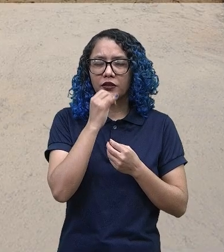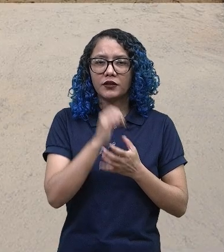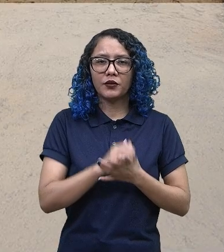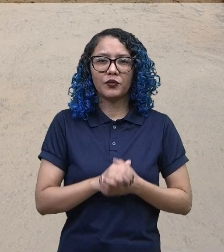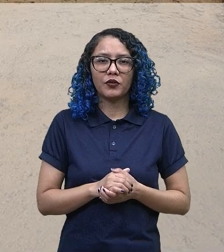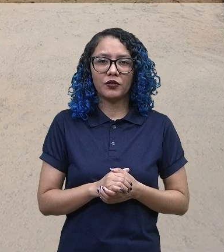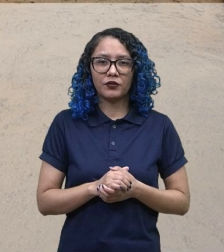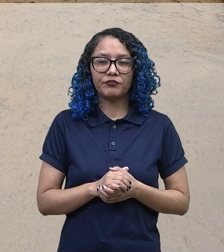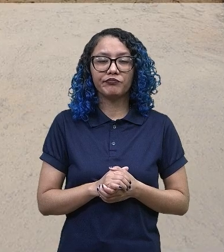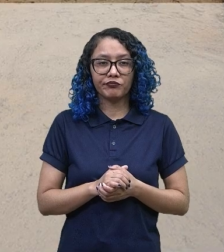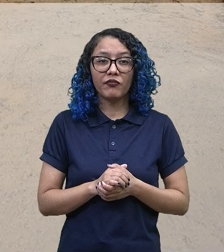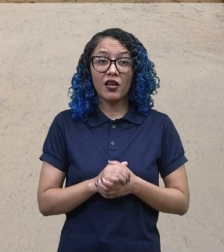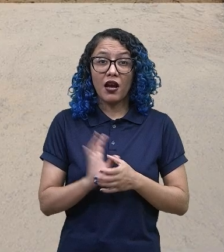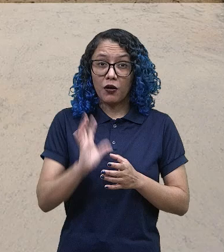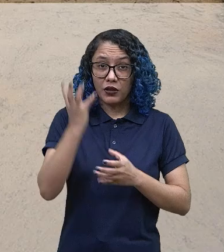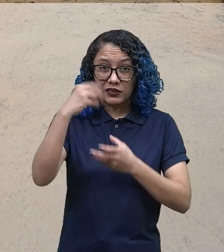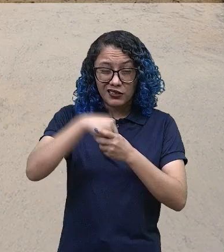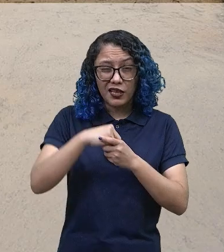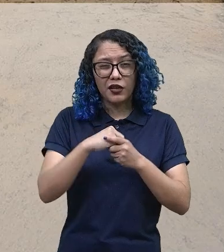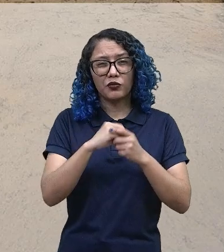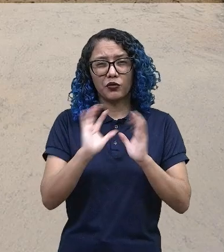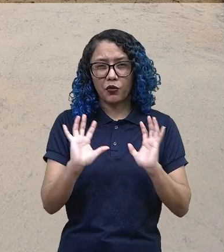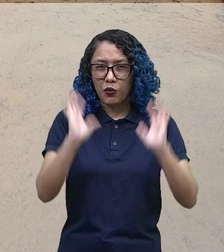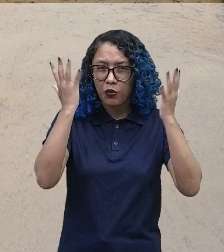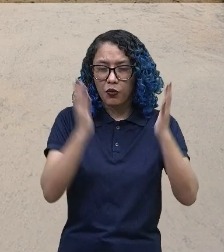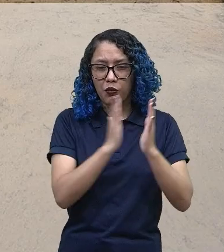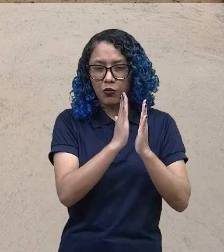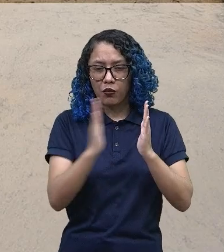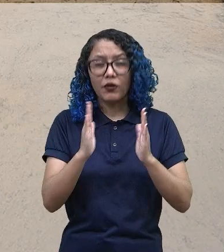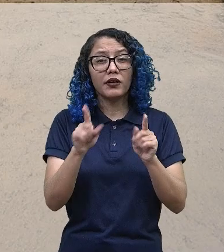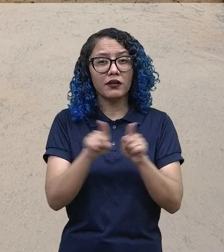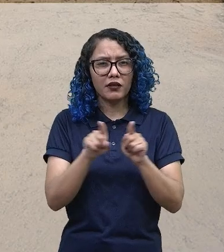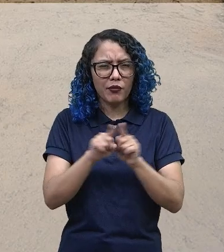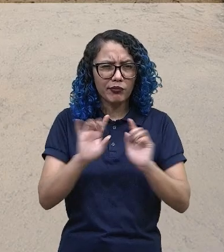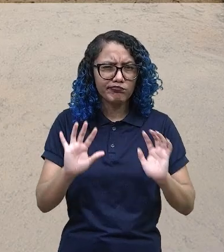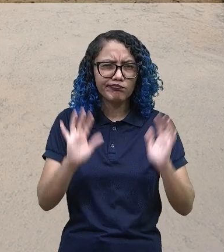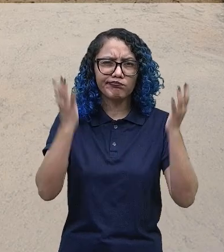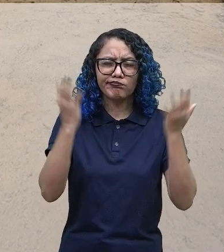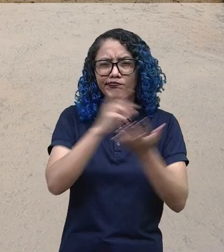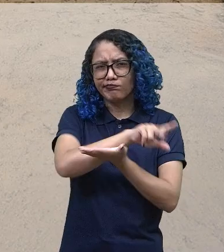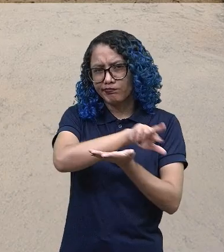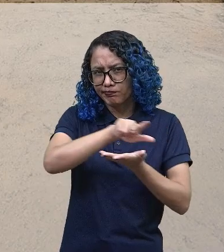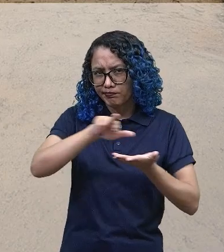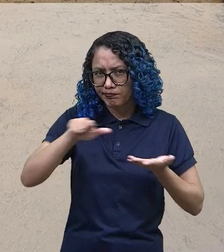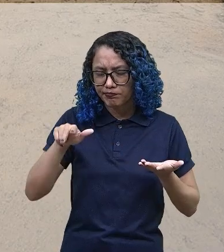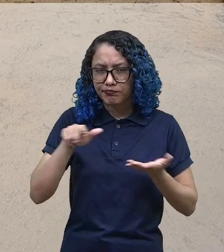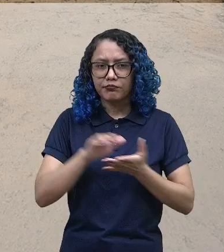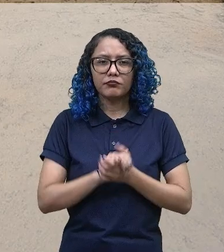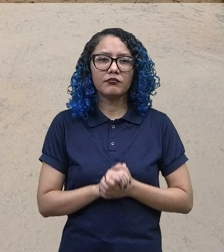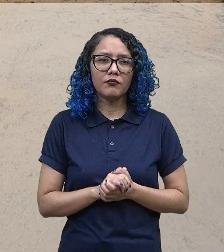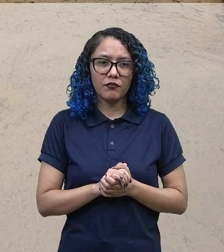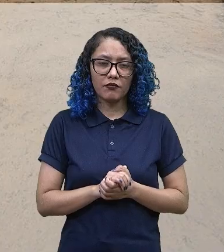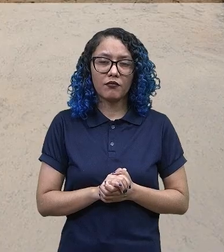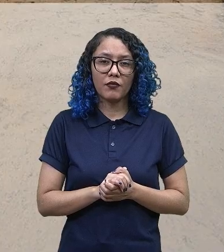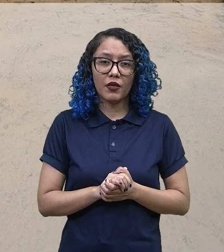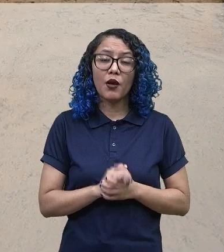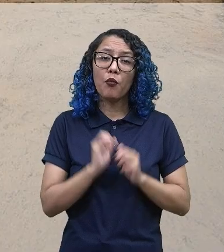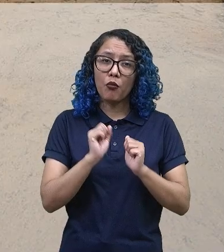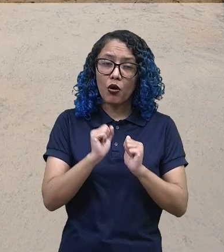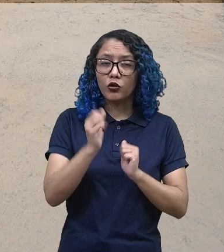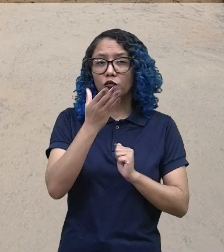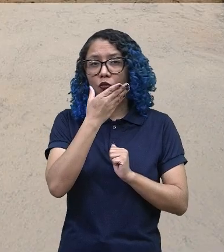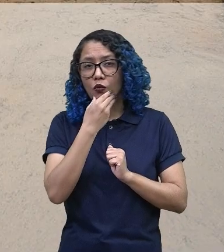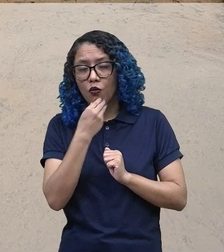a rituais e também com cunho comemorativo. Tá? Na atualidade, elas são realizadas por homens e